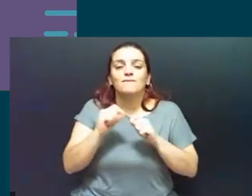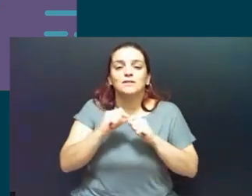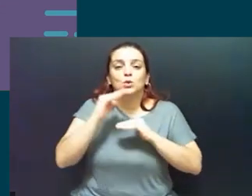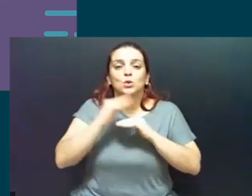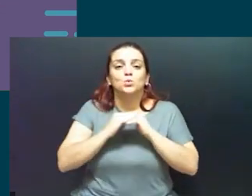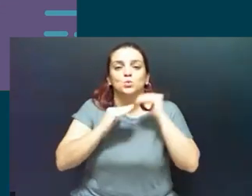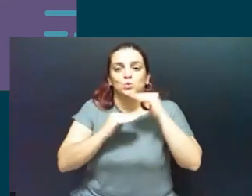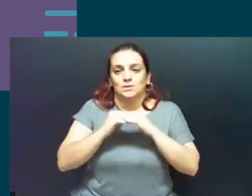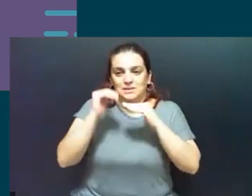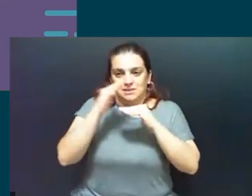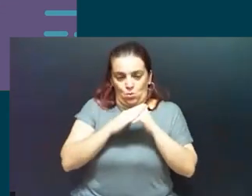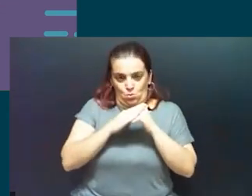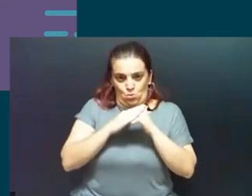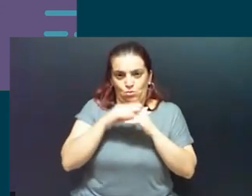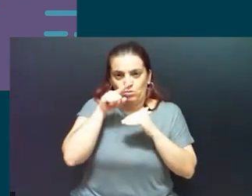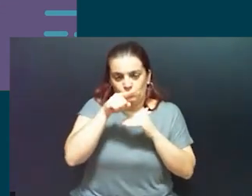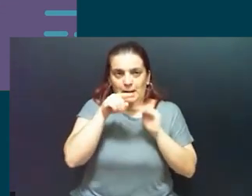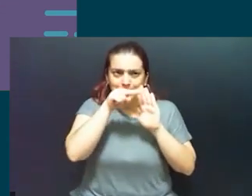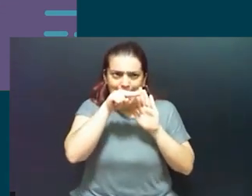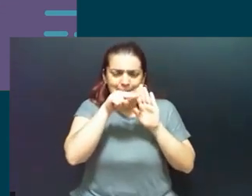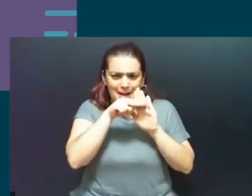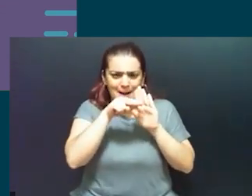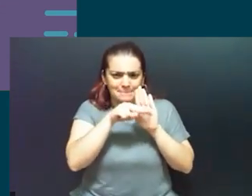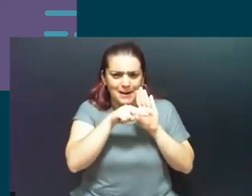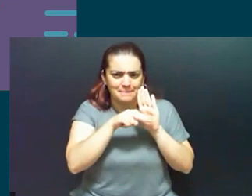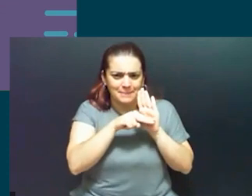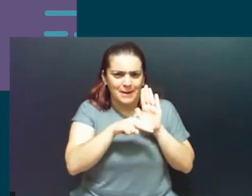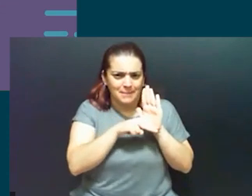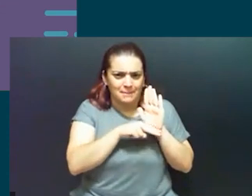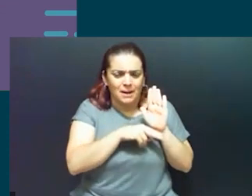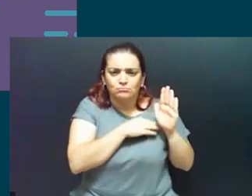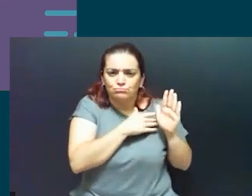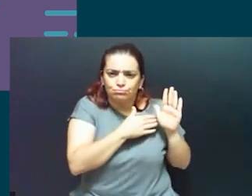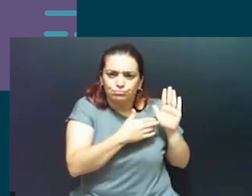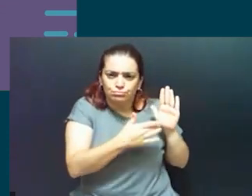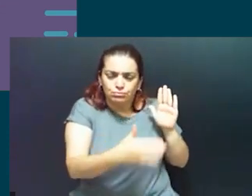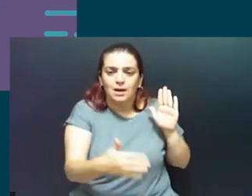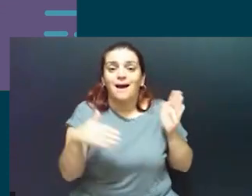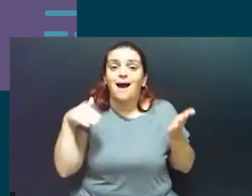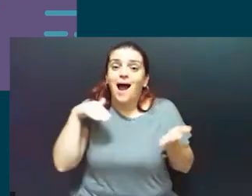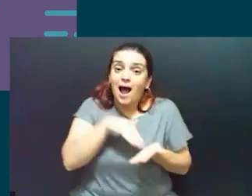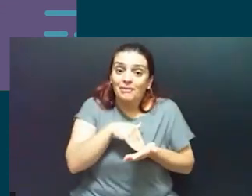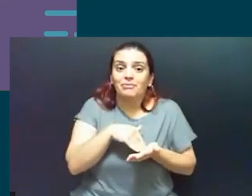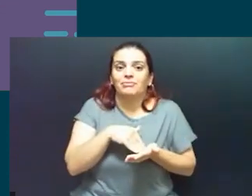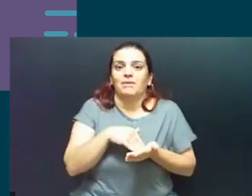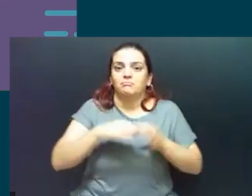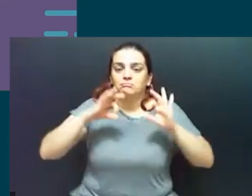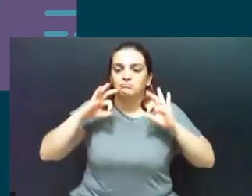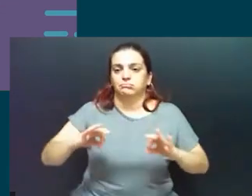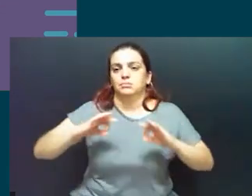né? Seguindo todas essas normativas que a gente está conversando até agora, as regrinhas, até para a gente colocar na